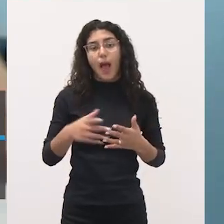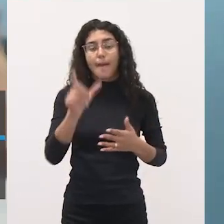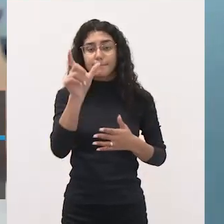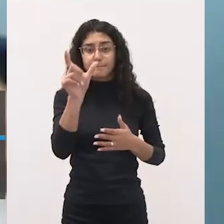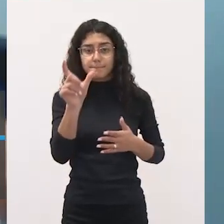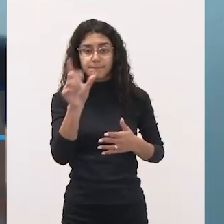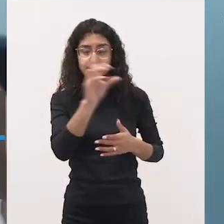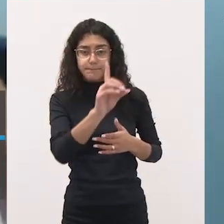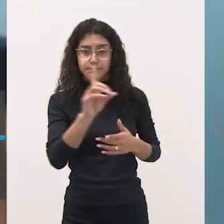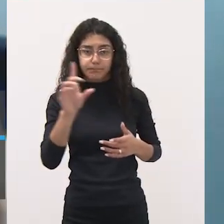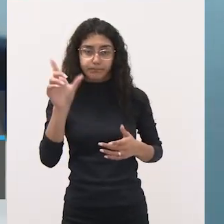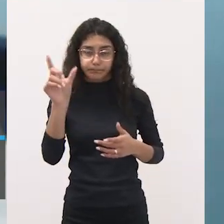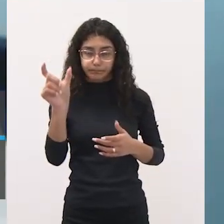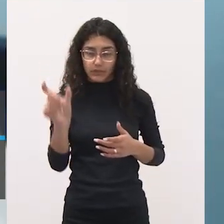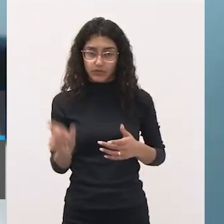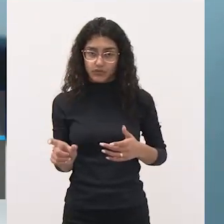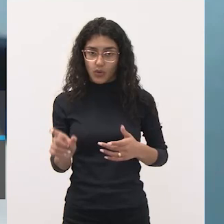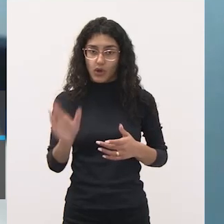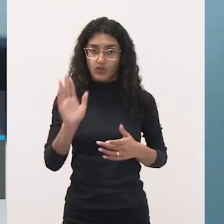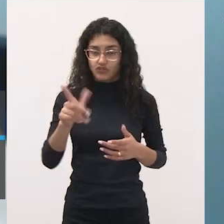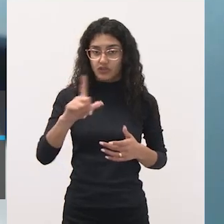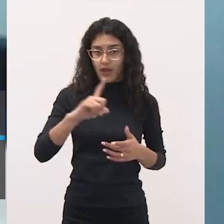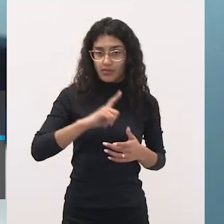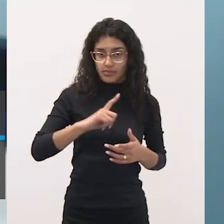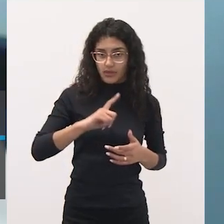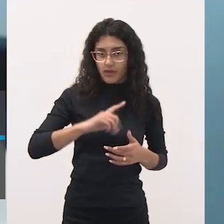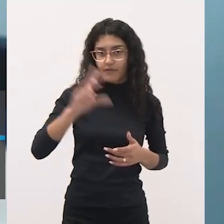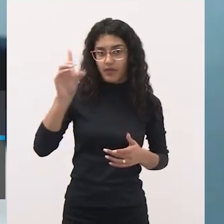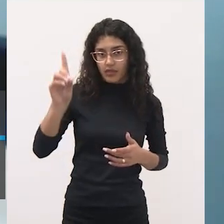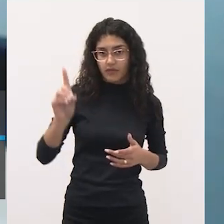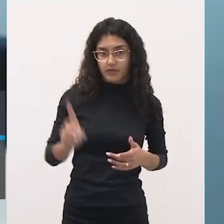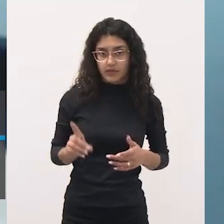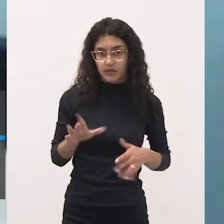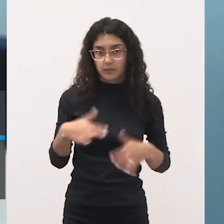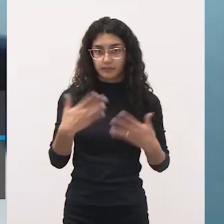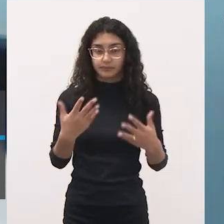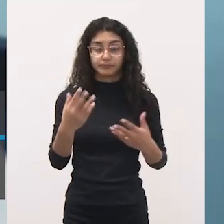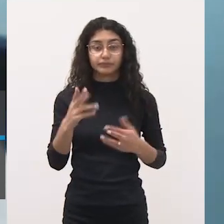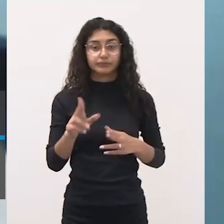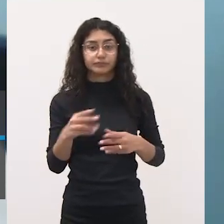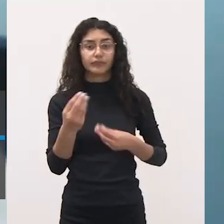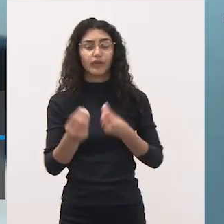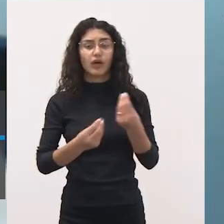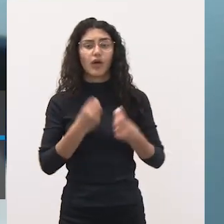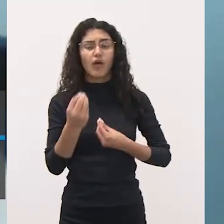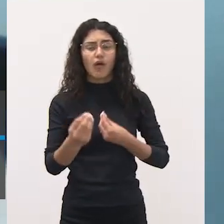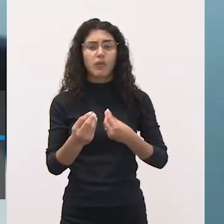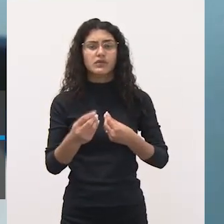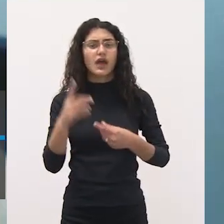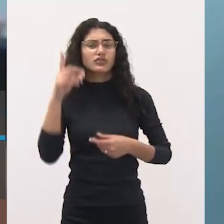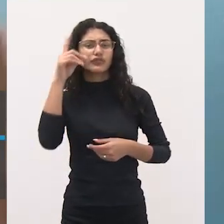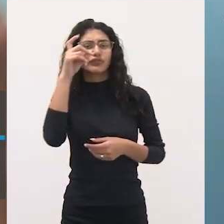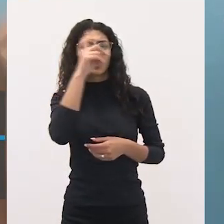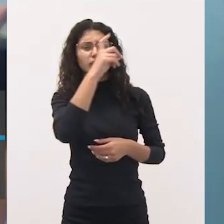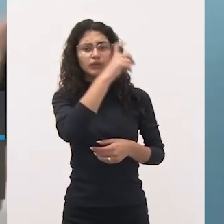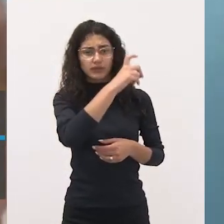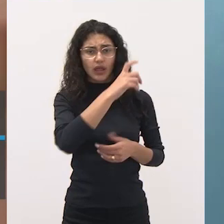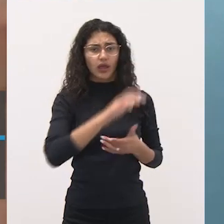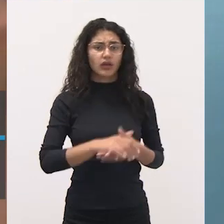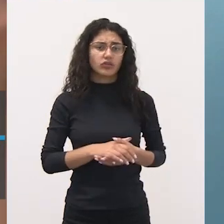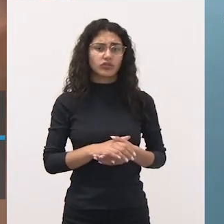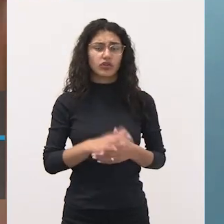desde criança, já teve essa deficiência. Então, é como se as vulnerabilidades, elas